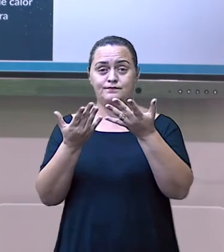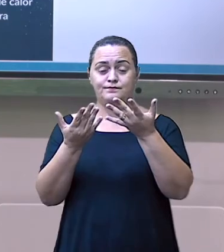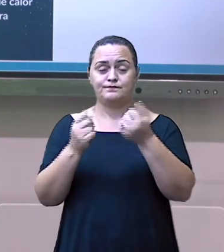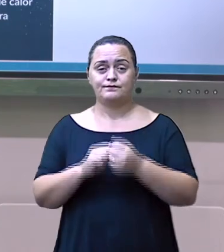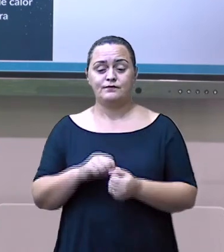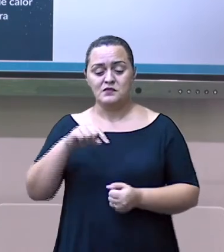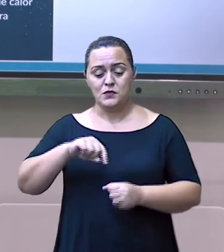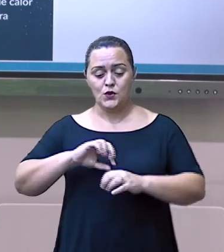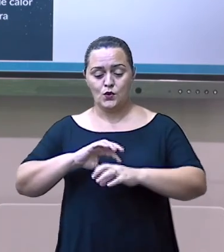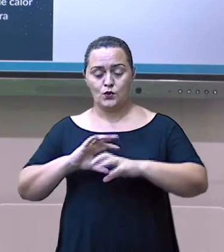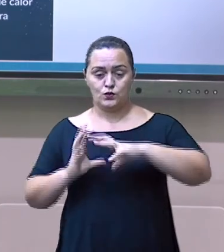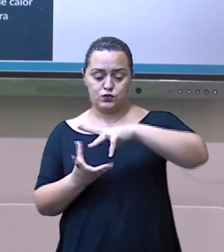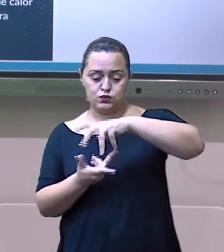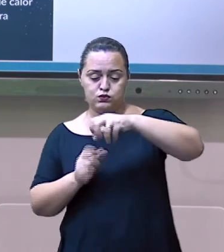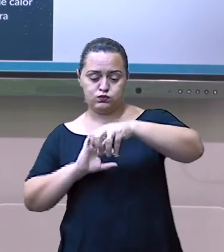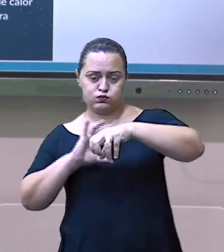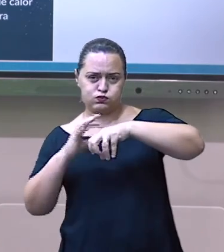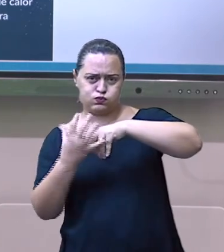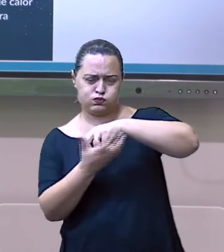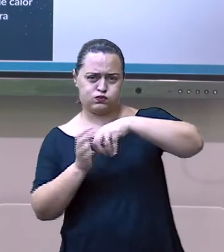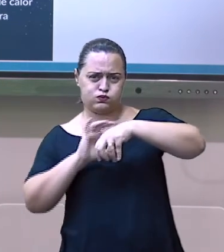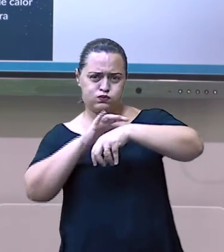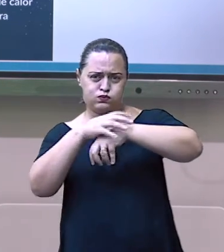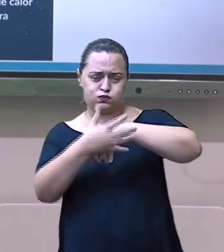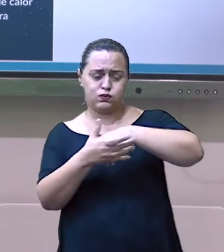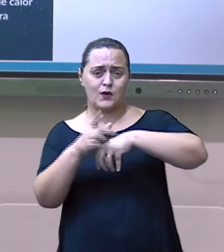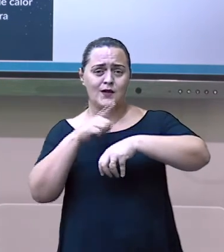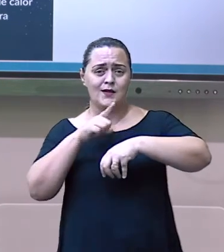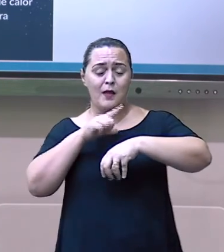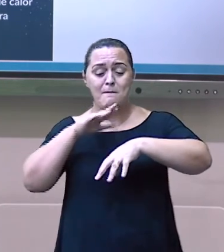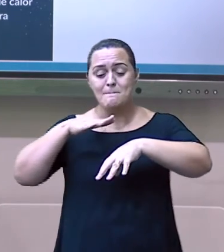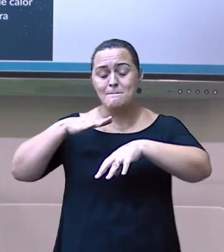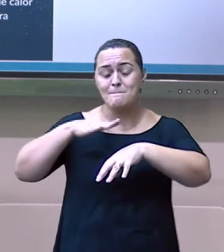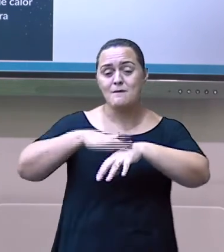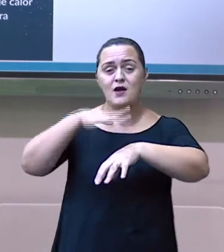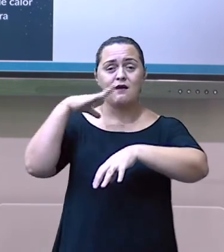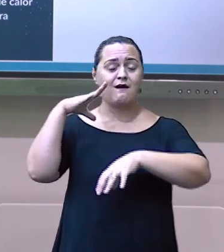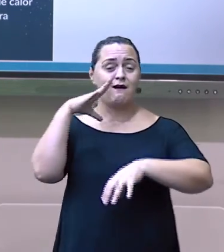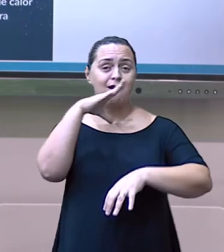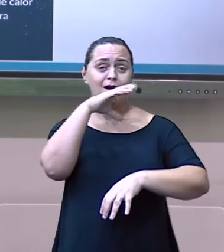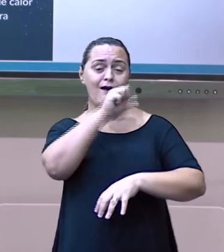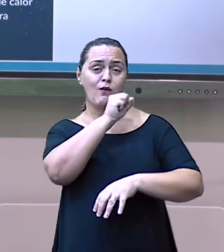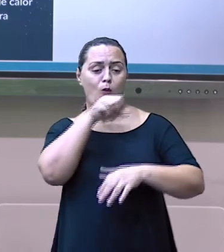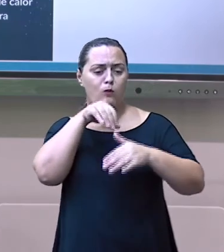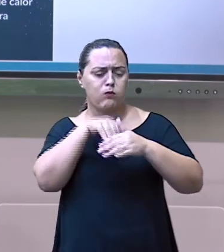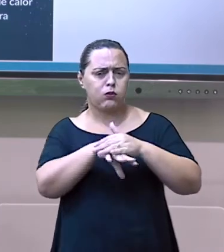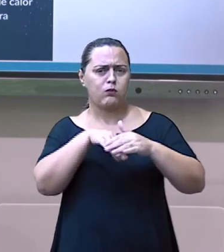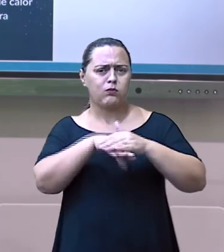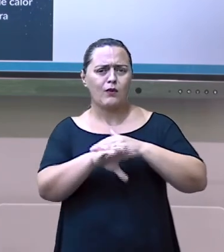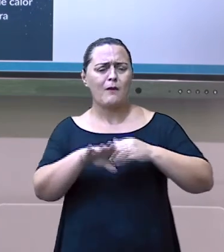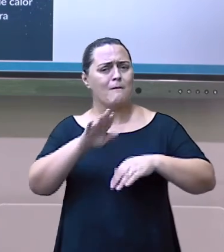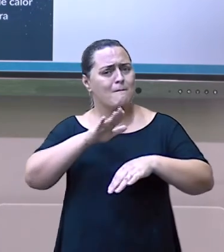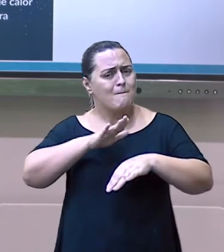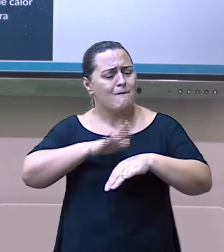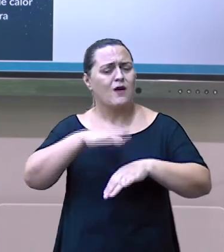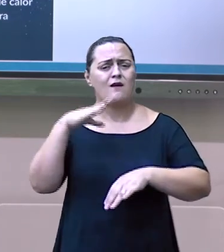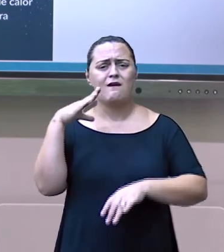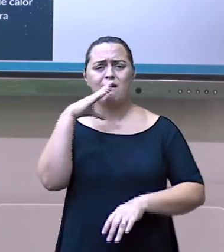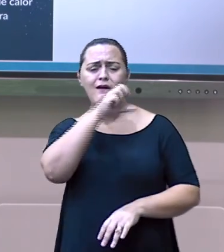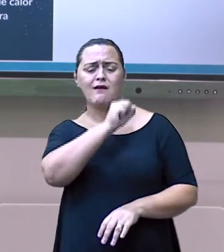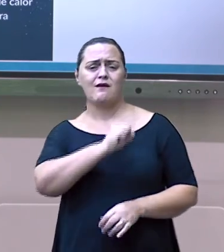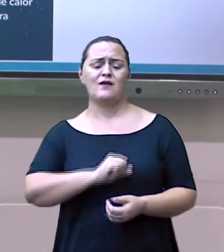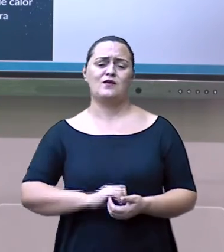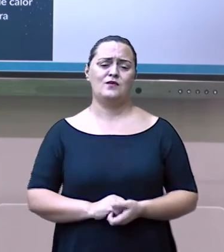mais calor do que o necessário. Mas também tem cientistas que dizem que isso é